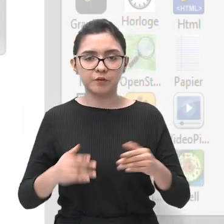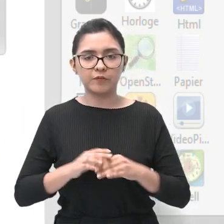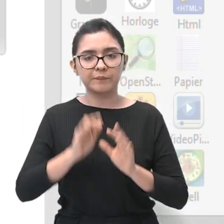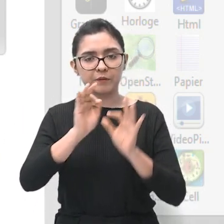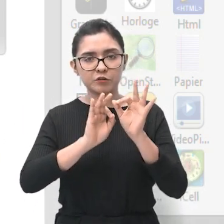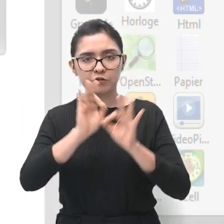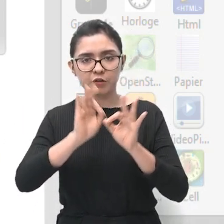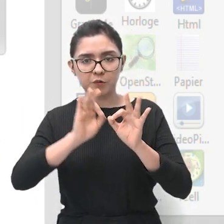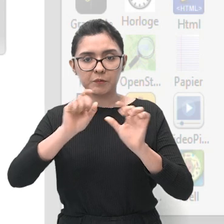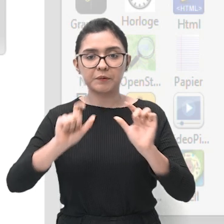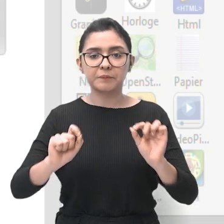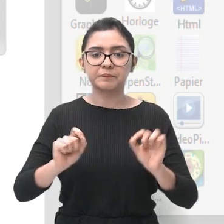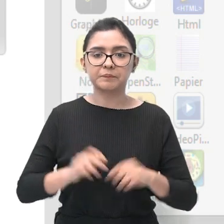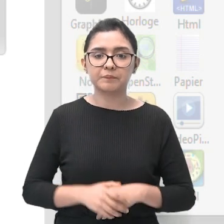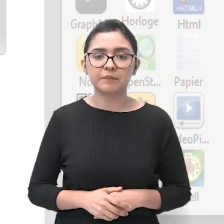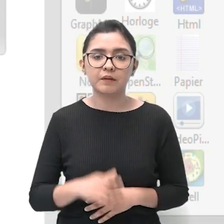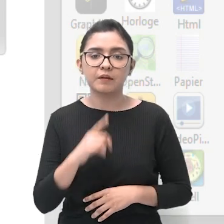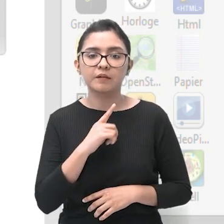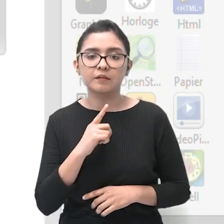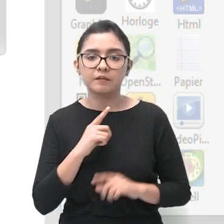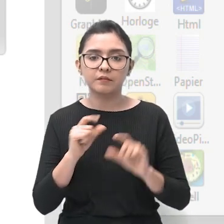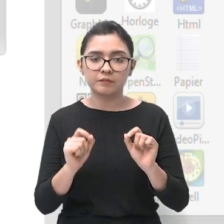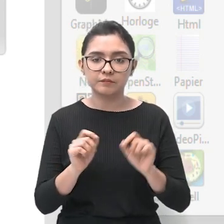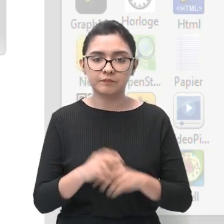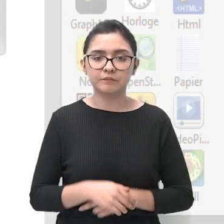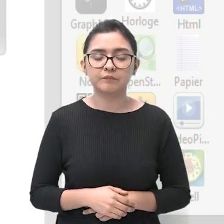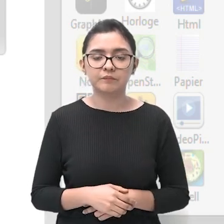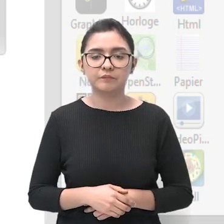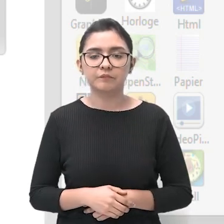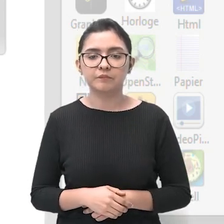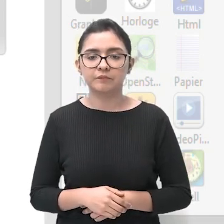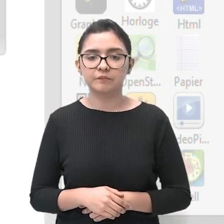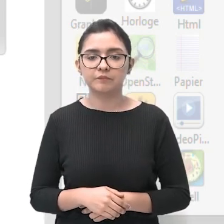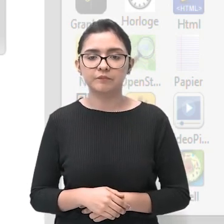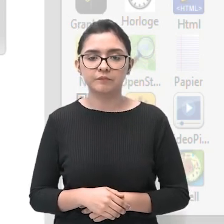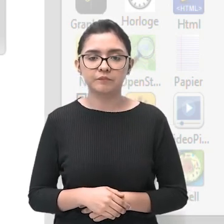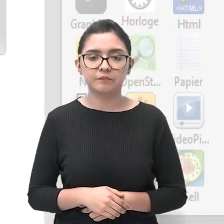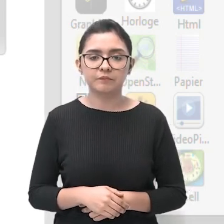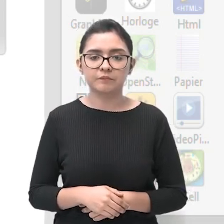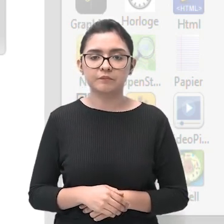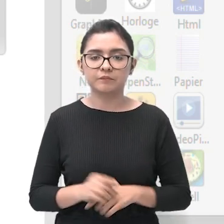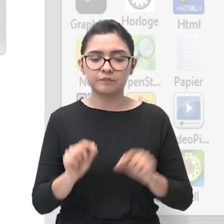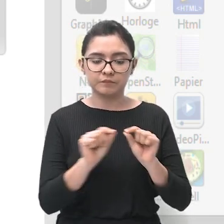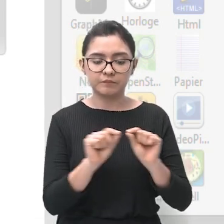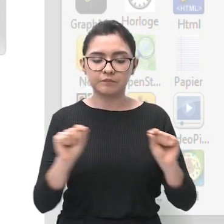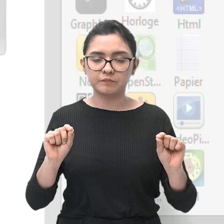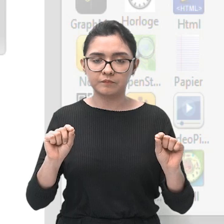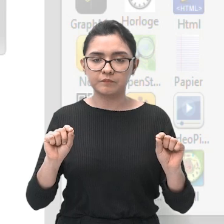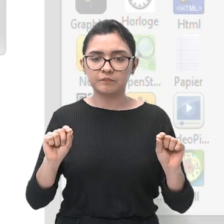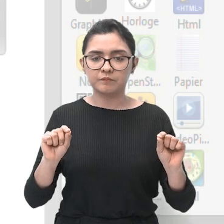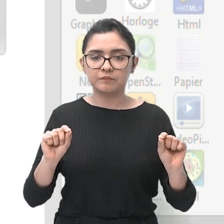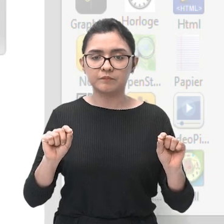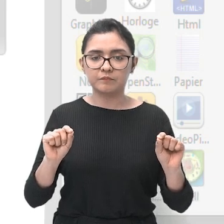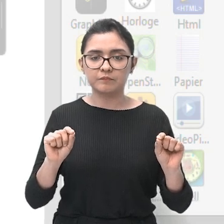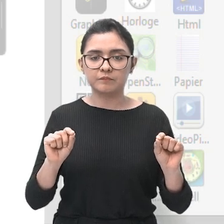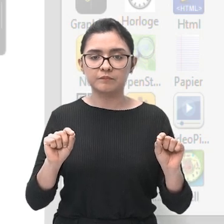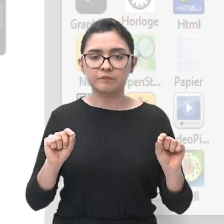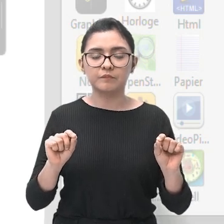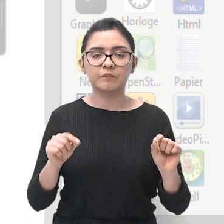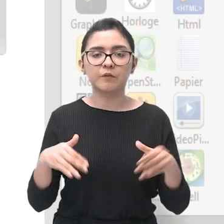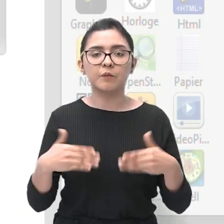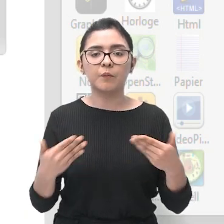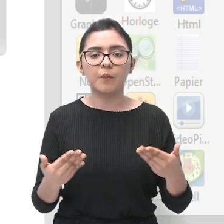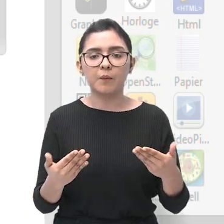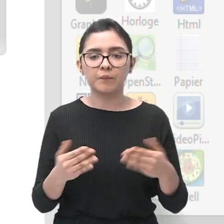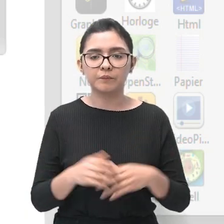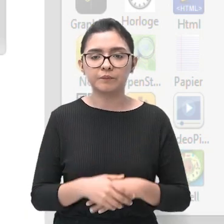aqui de modo que ele tenha a abertura do nosso próximo segmento que a gente vai aqui, ó, construir. O nosso